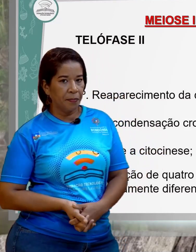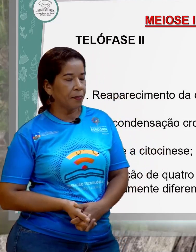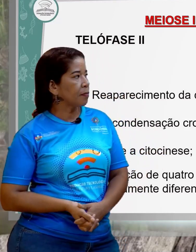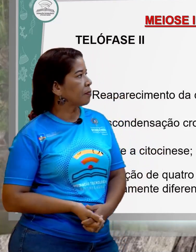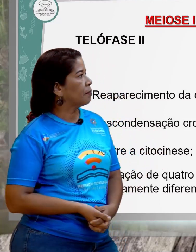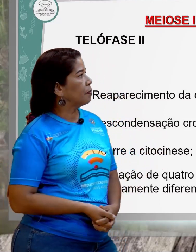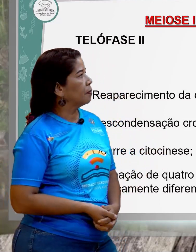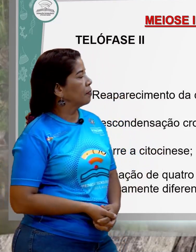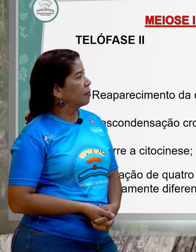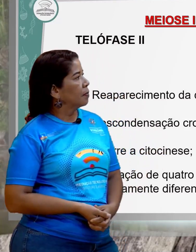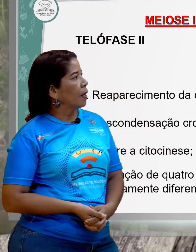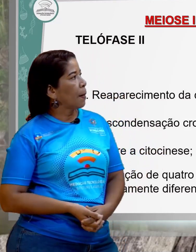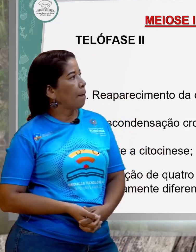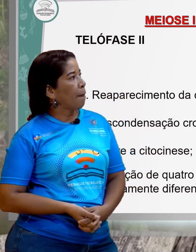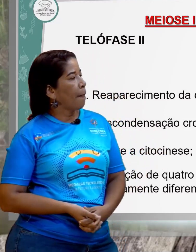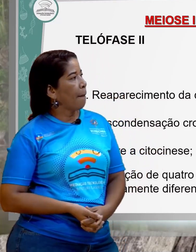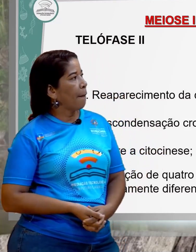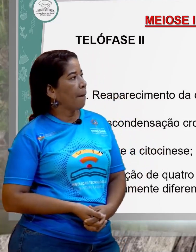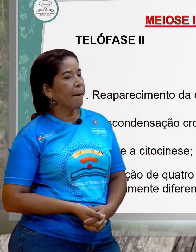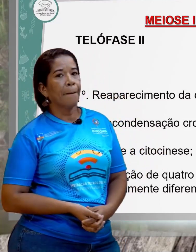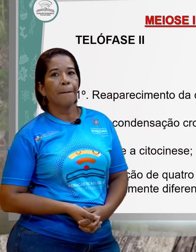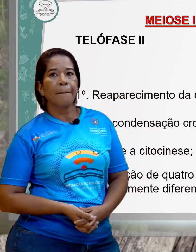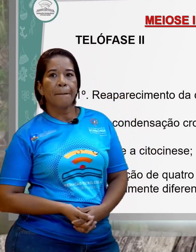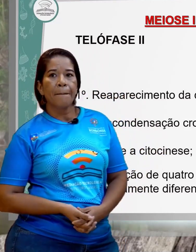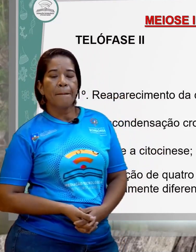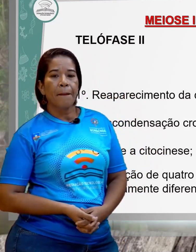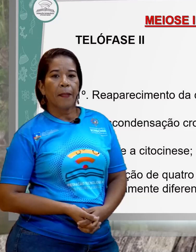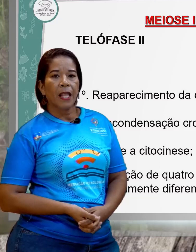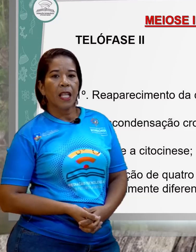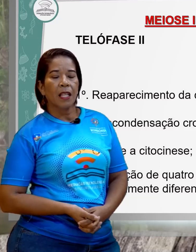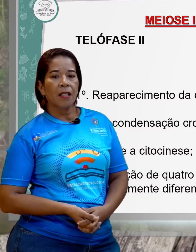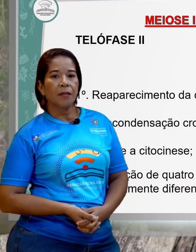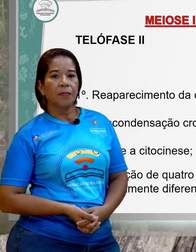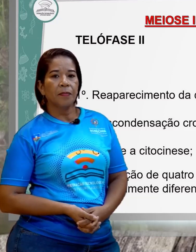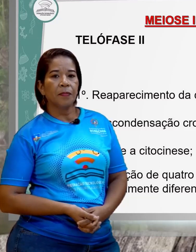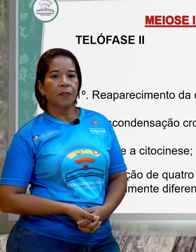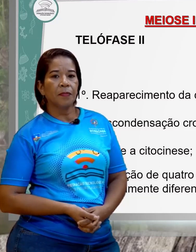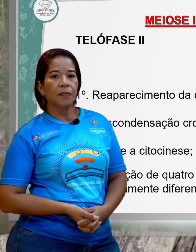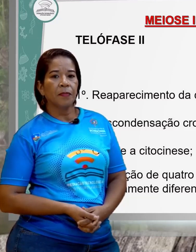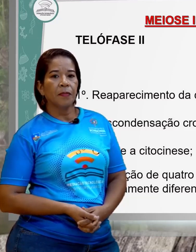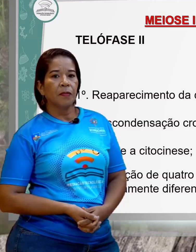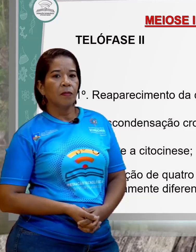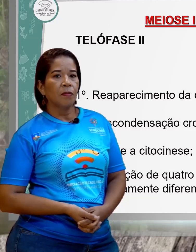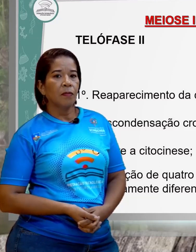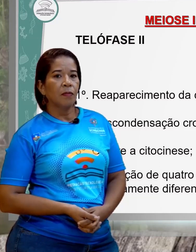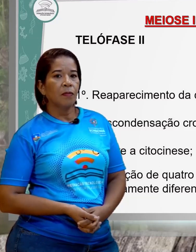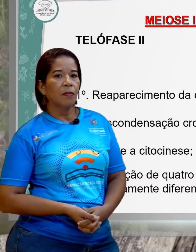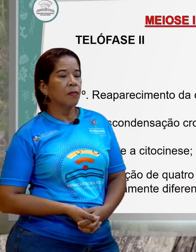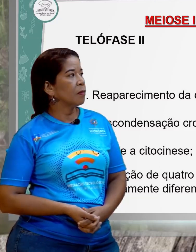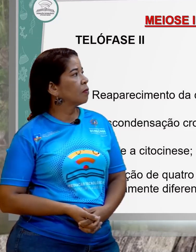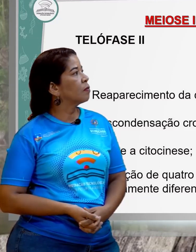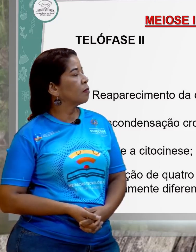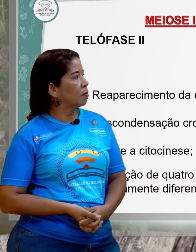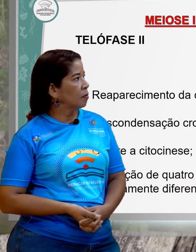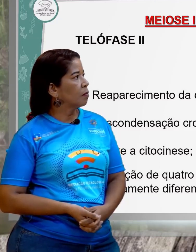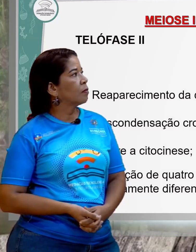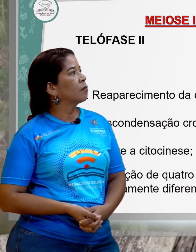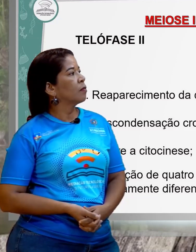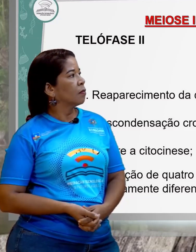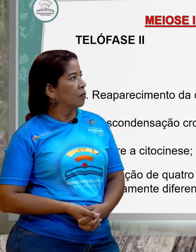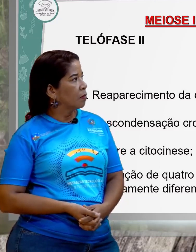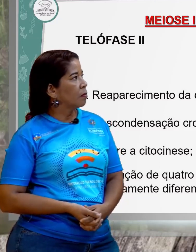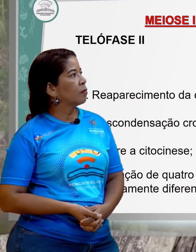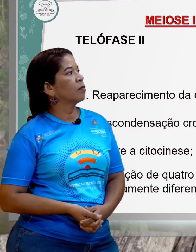oosfera. Isso, exatamente. Por isso é importante a meiose. Então, se não fosse a meiose, não existiria essa variabilidade que a